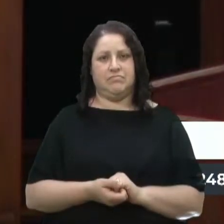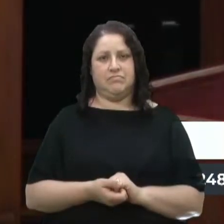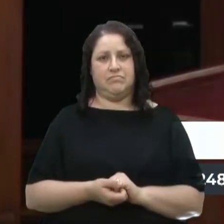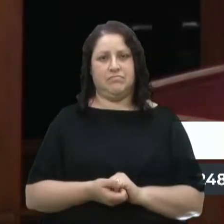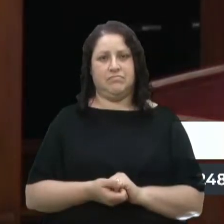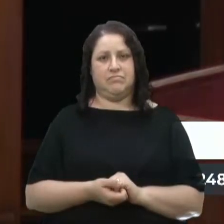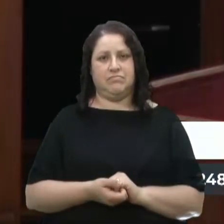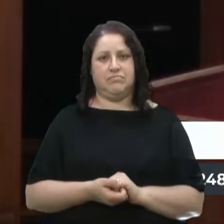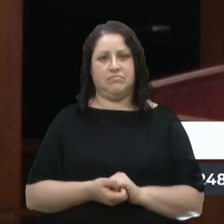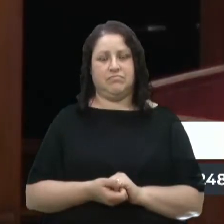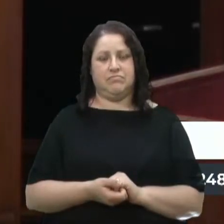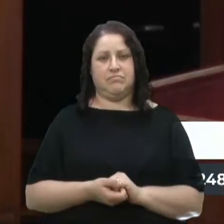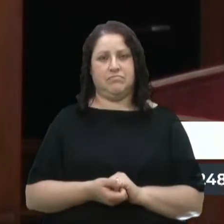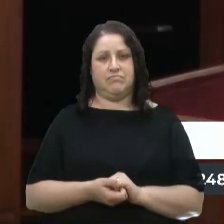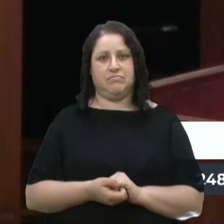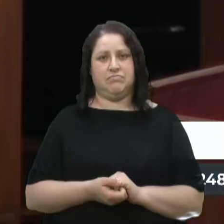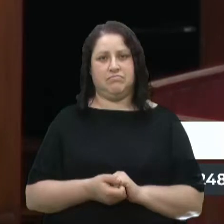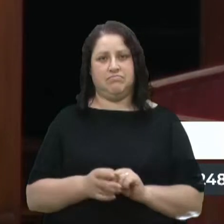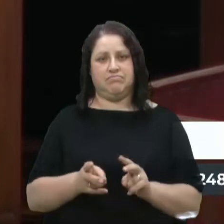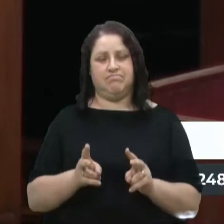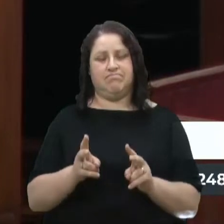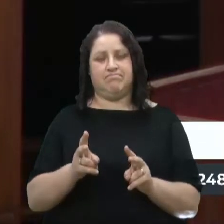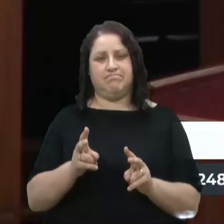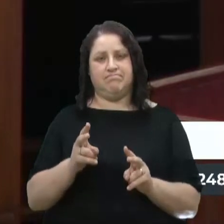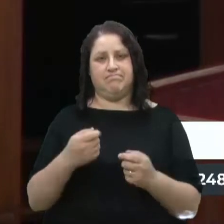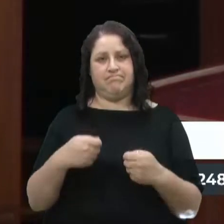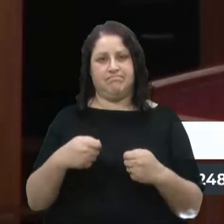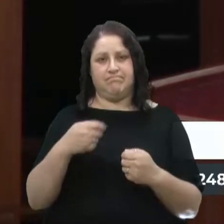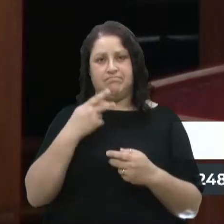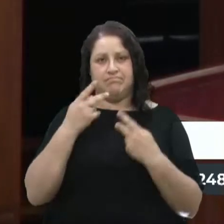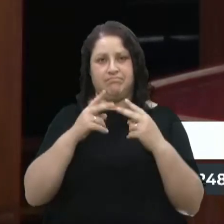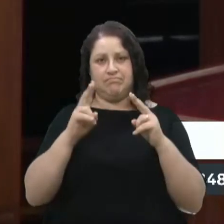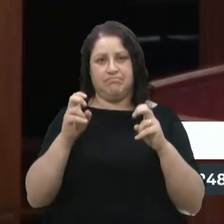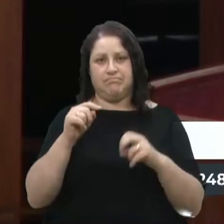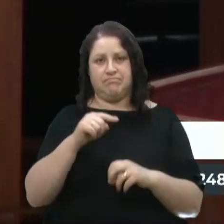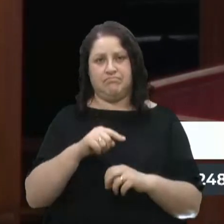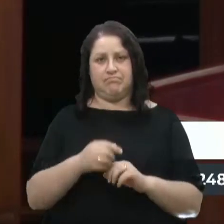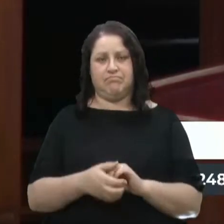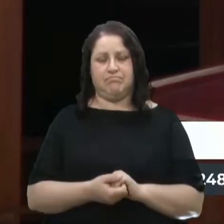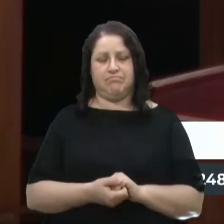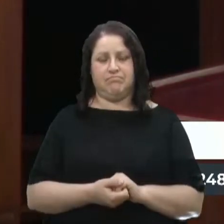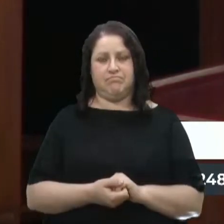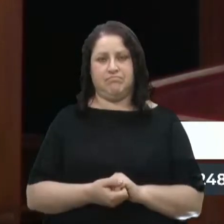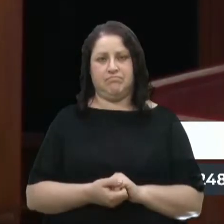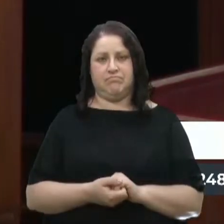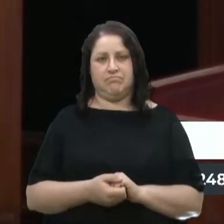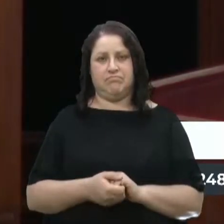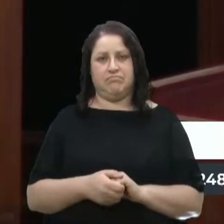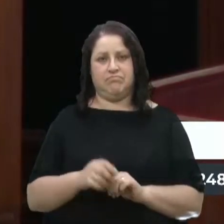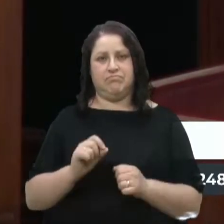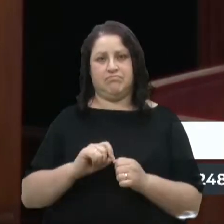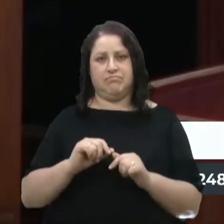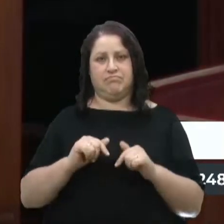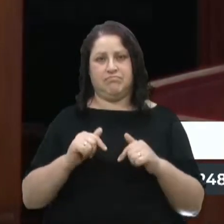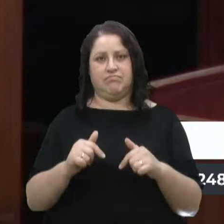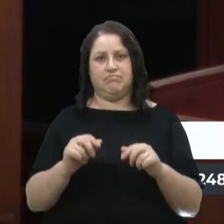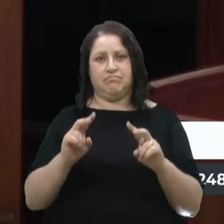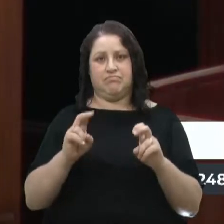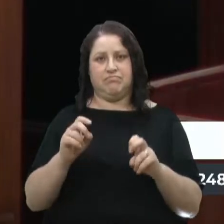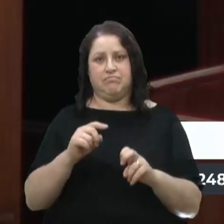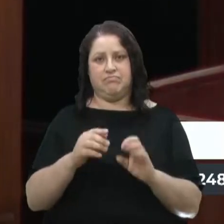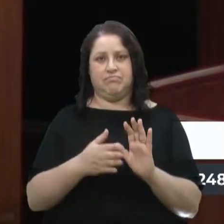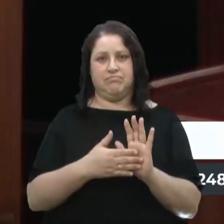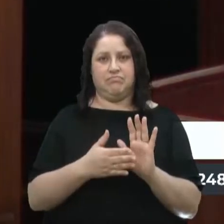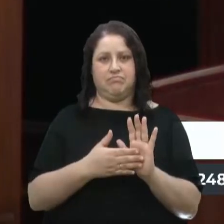e que, sem dúvida alguma, a gente precisa falar sobre esse assunto, precisa fazer ações a respeito,